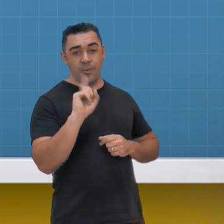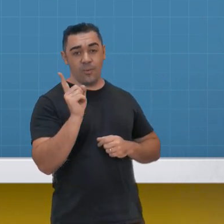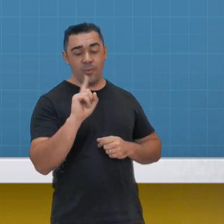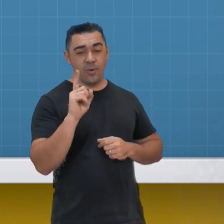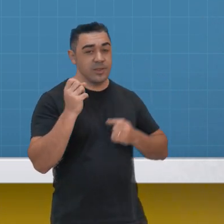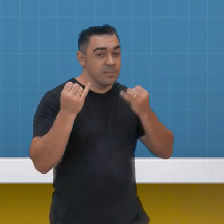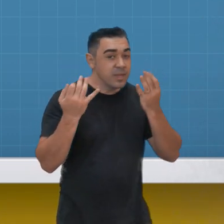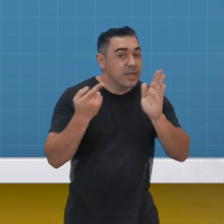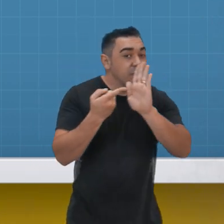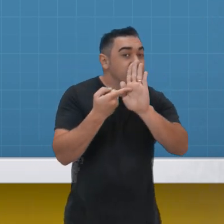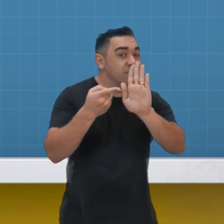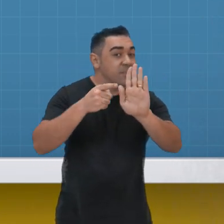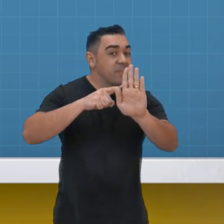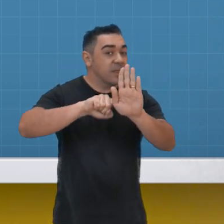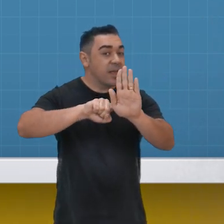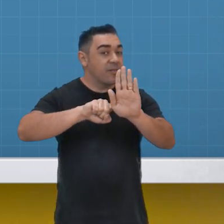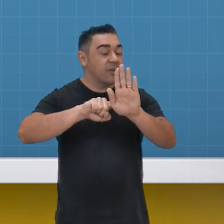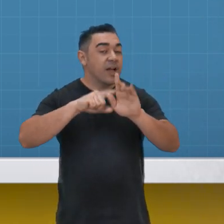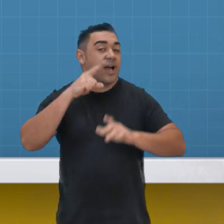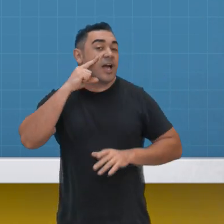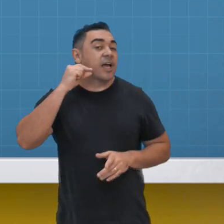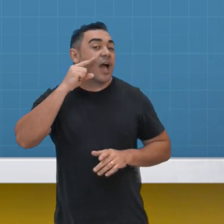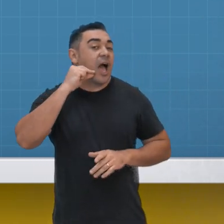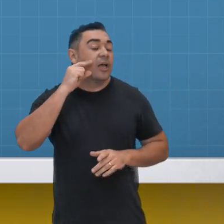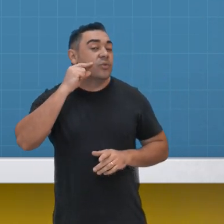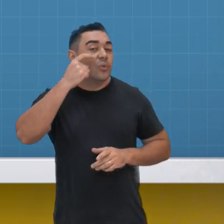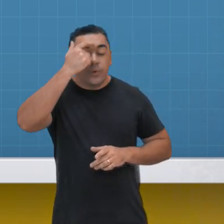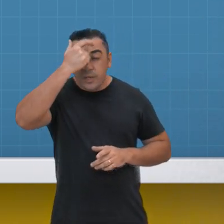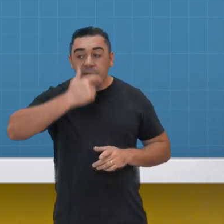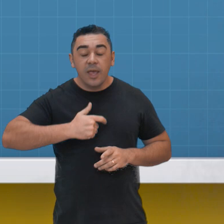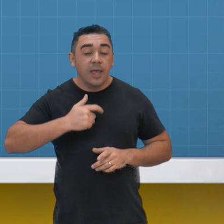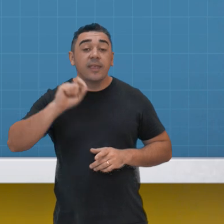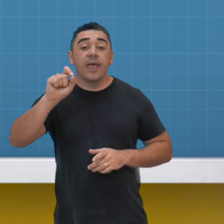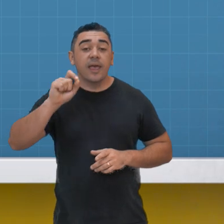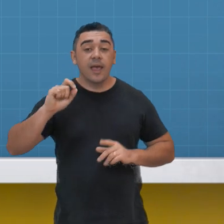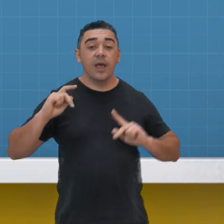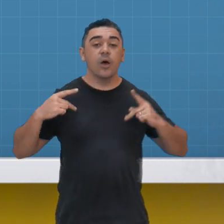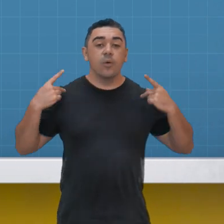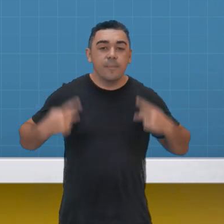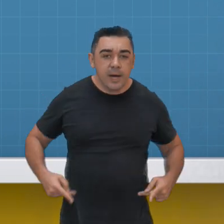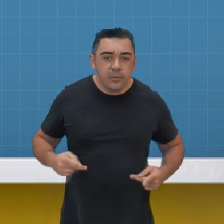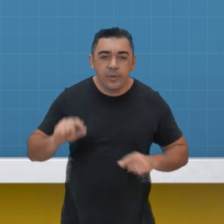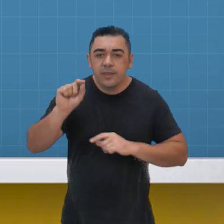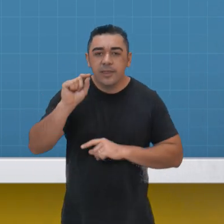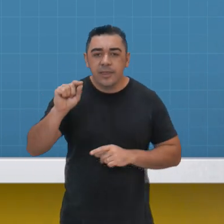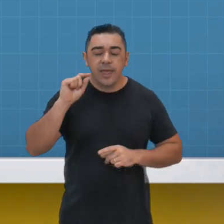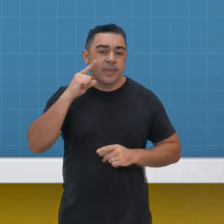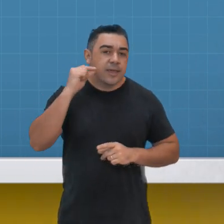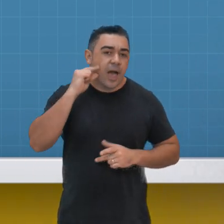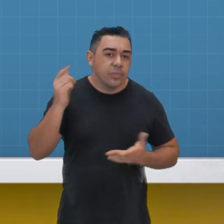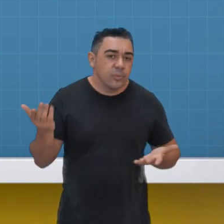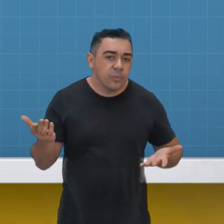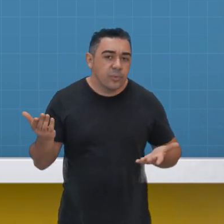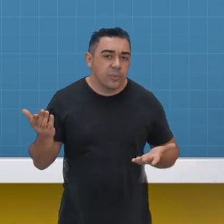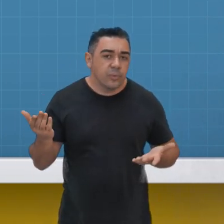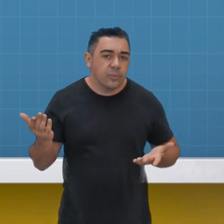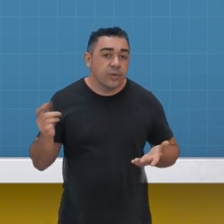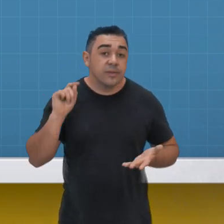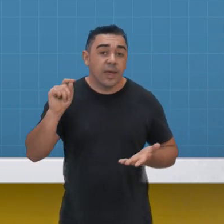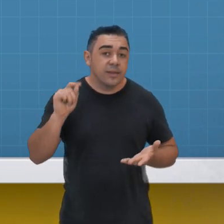estamos falando, fazendo analogia com o ser humano. Percebe? Quem são os gatos nessa